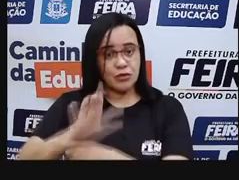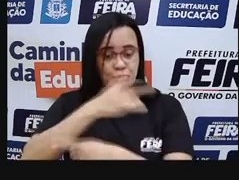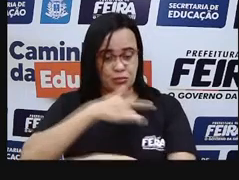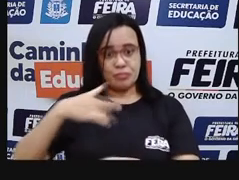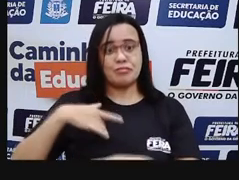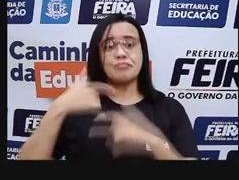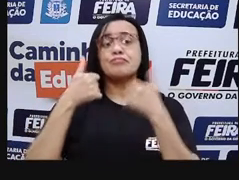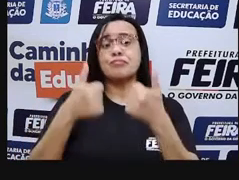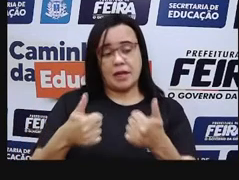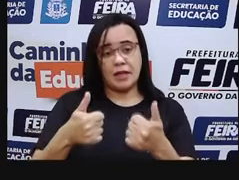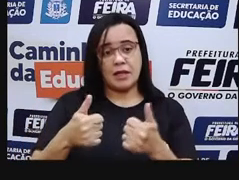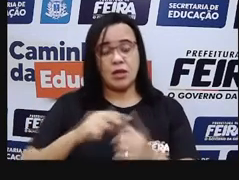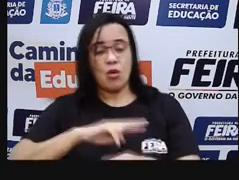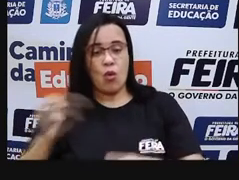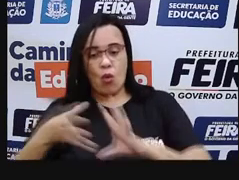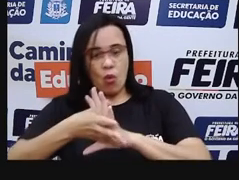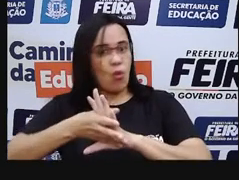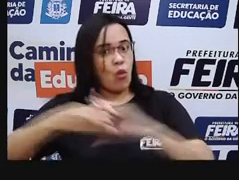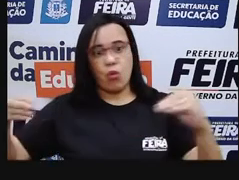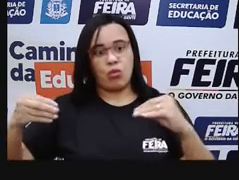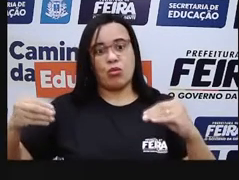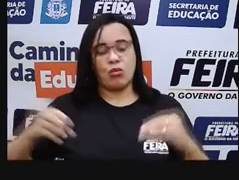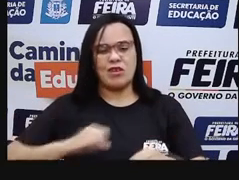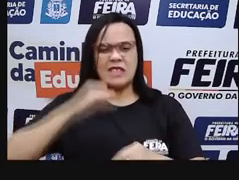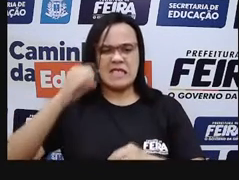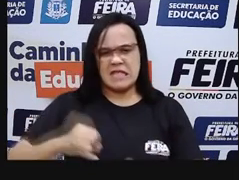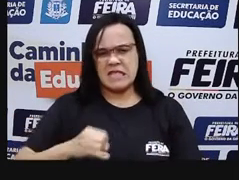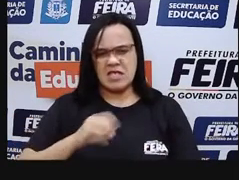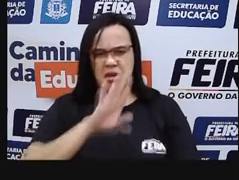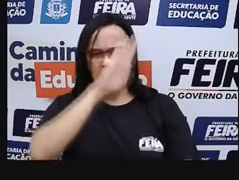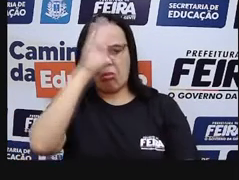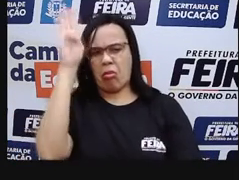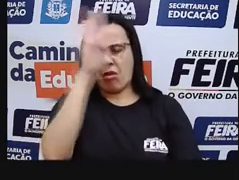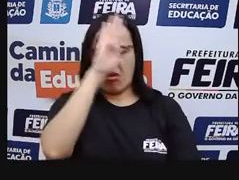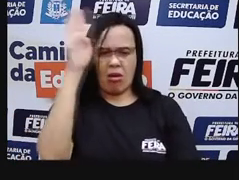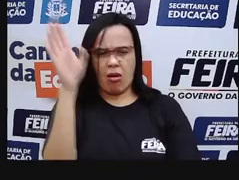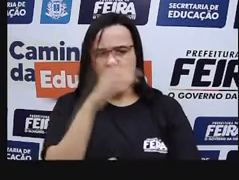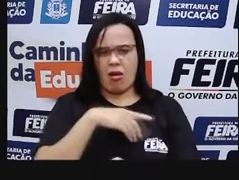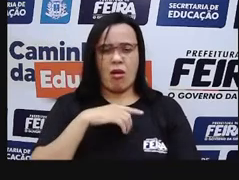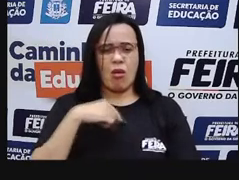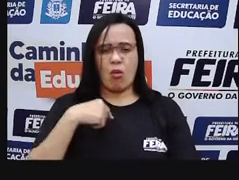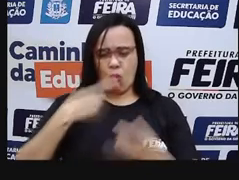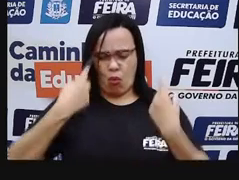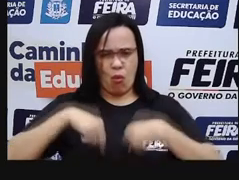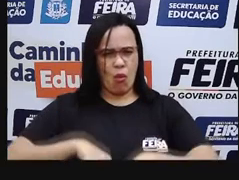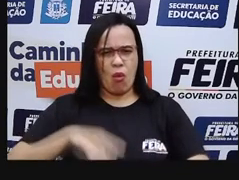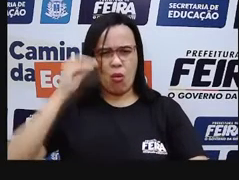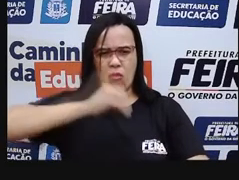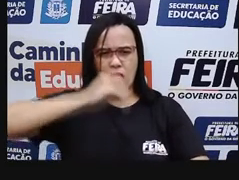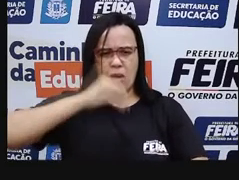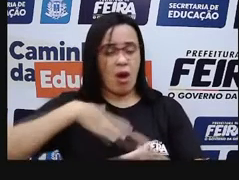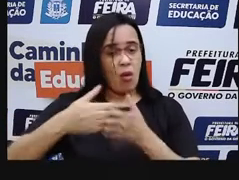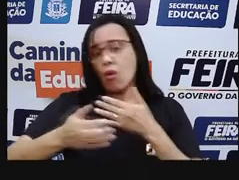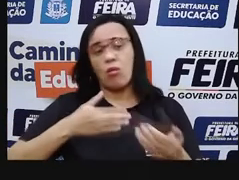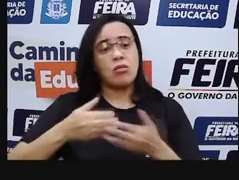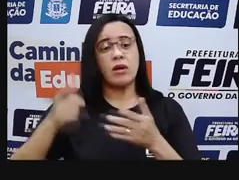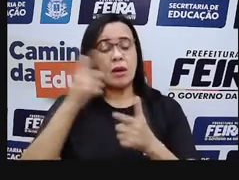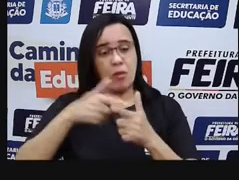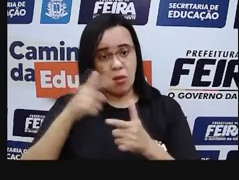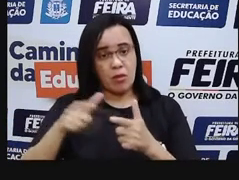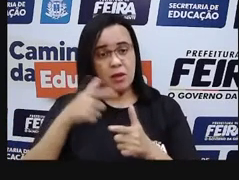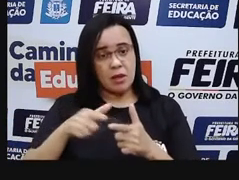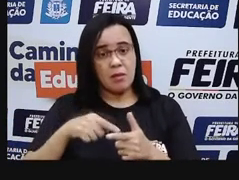curativo Então vai curar né algum mal-estar alguns alguma doença paliativo que quer dizer